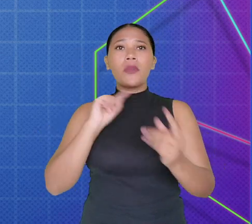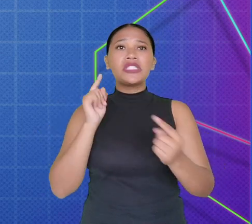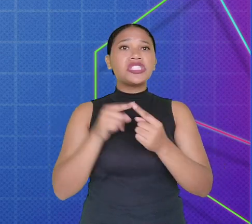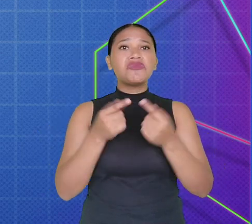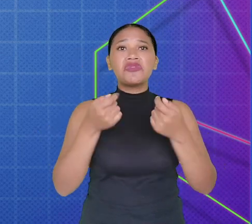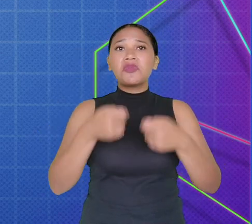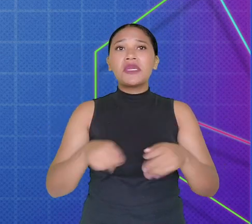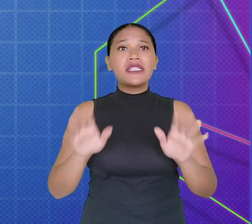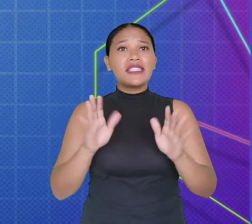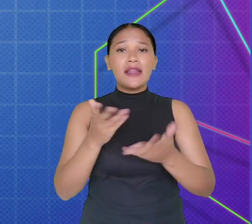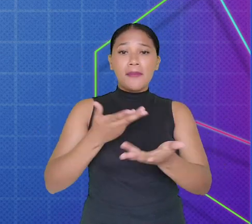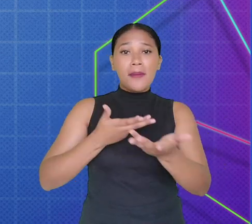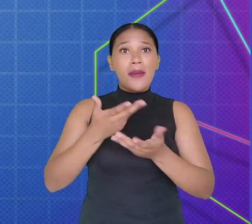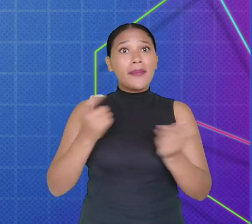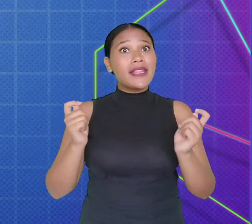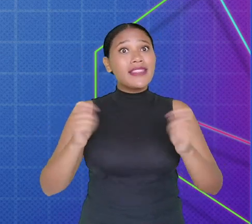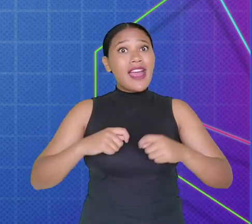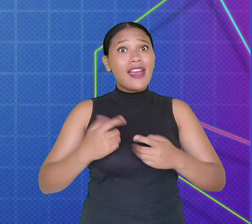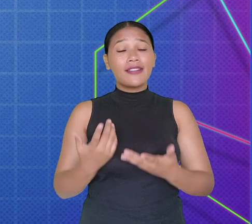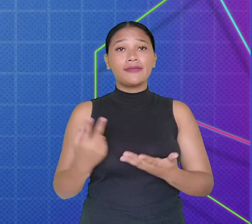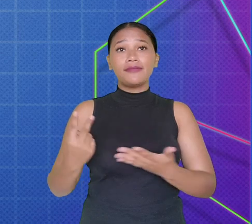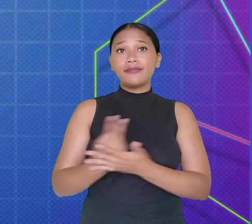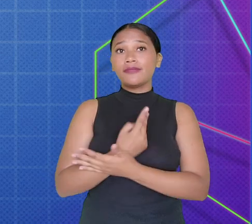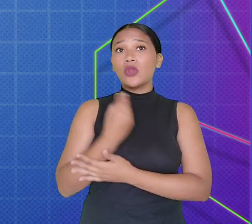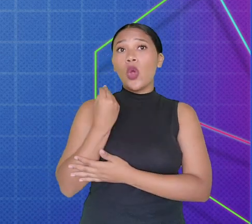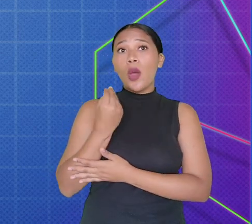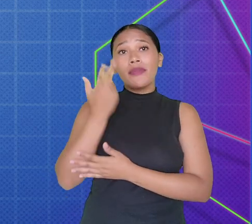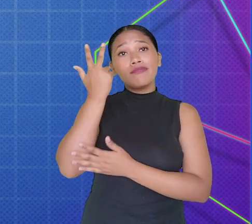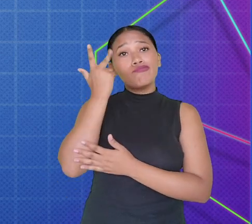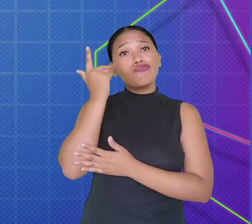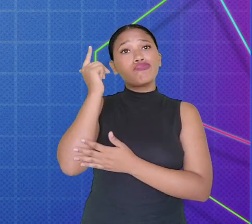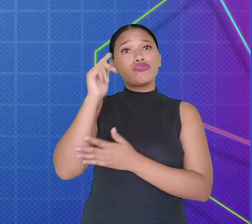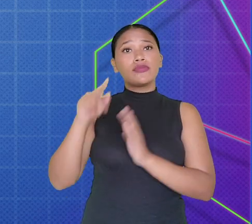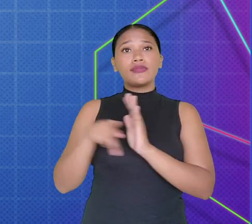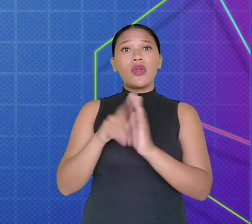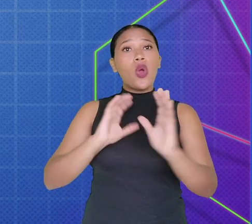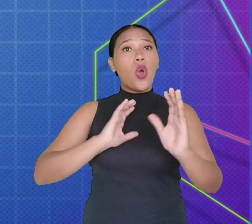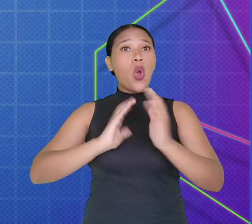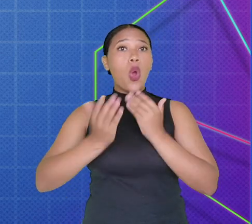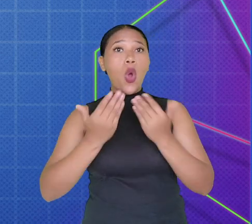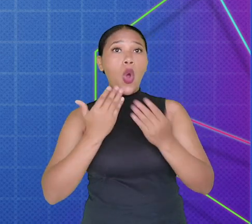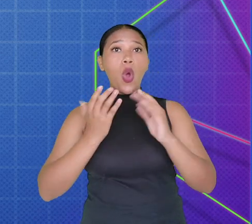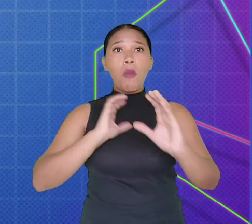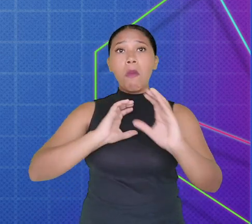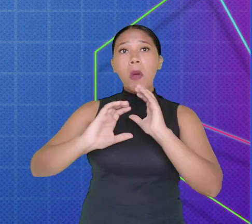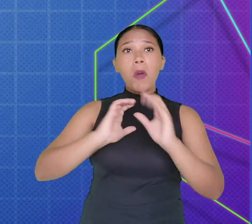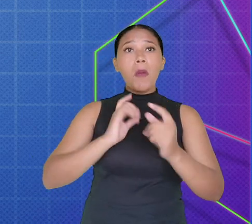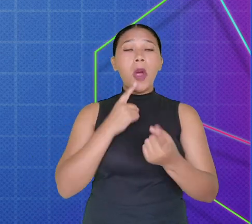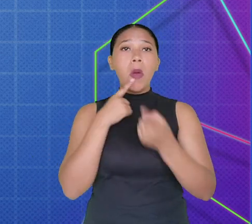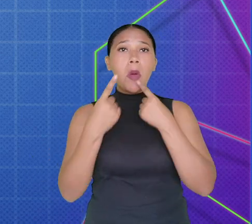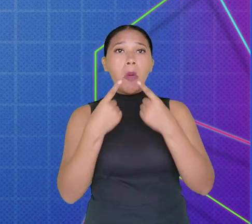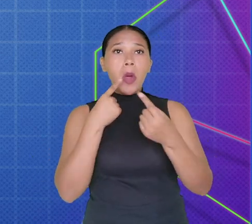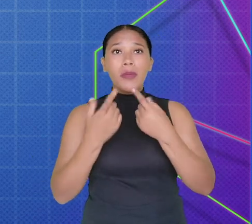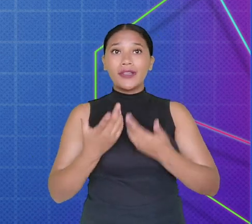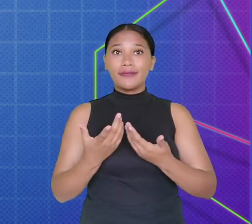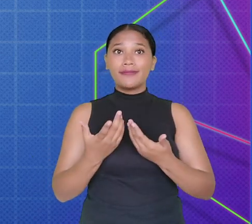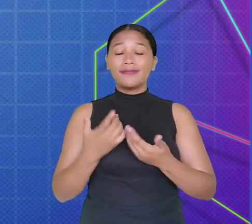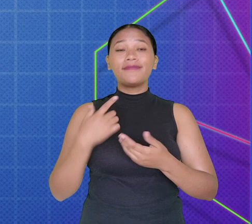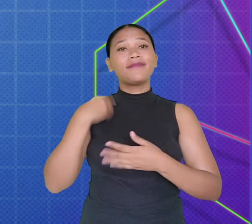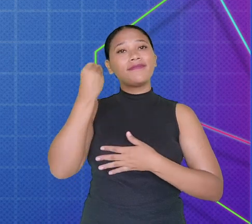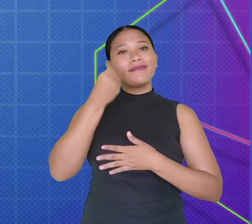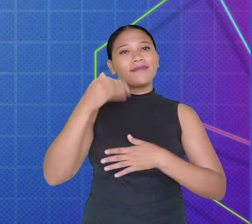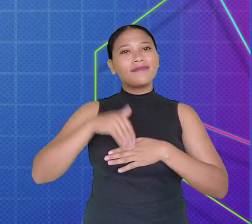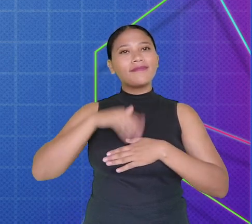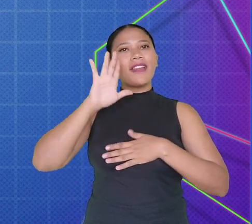sem a necessidade de um objetivo específico. Essa interação pode acontecer de forma natural durante uma conversa ou um encontro dentro do